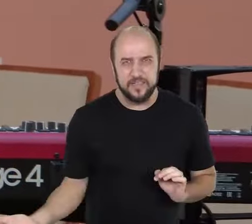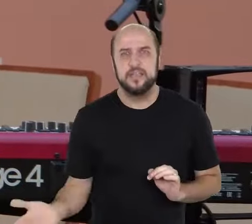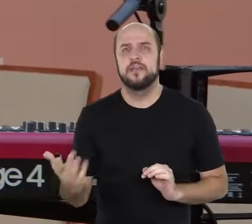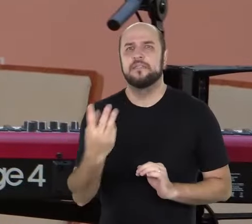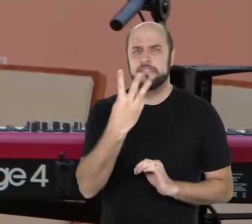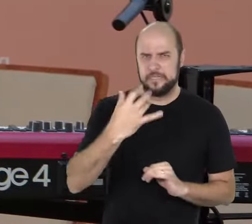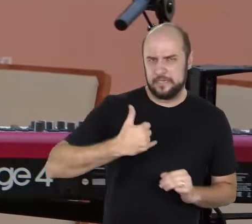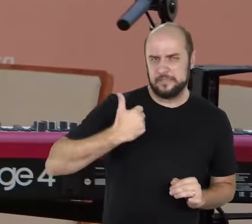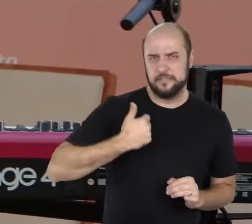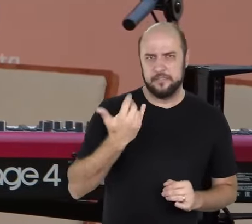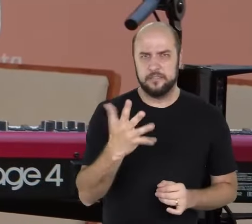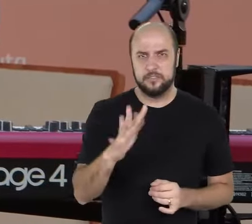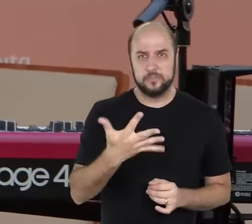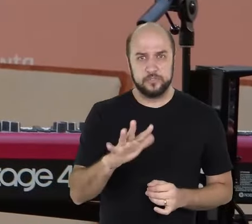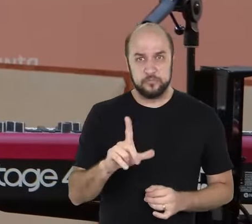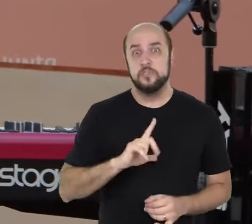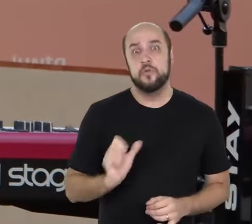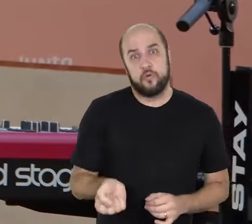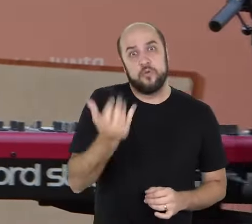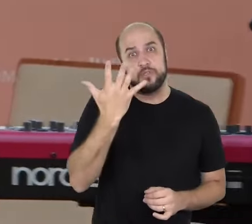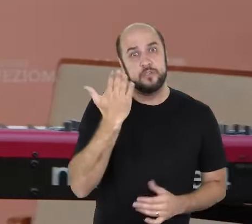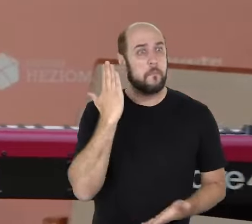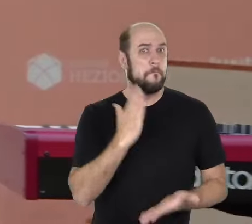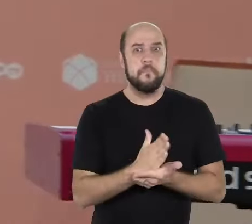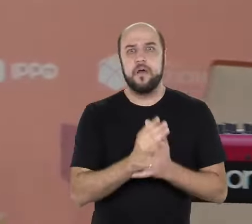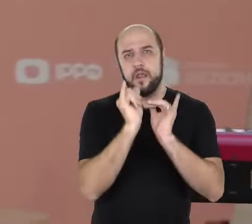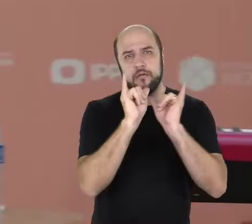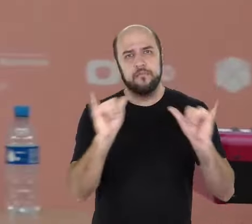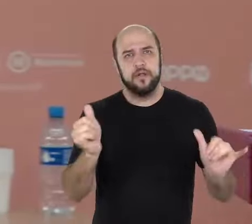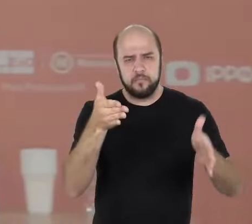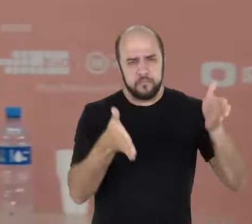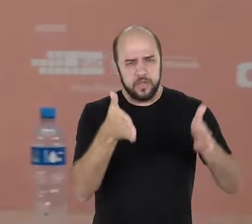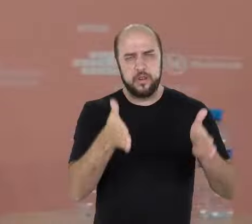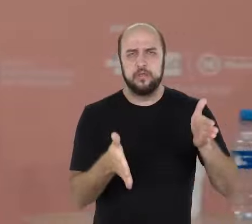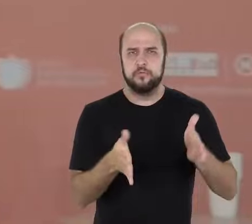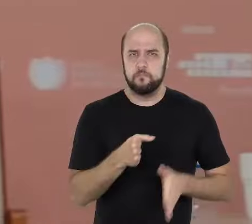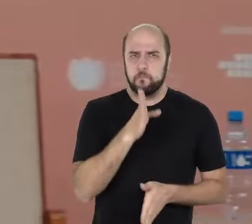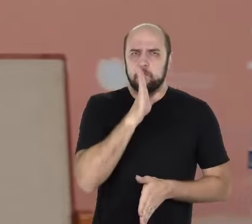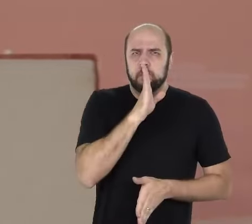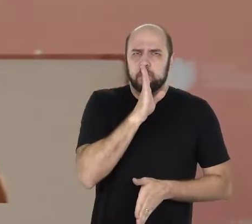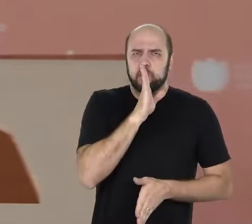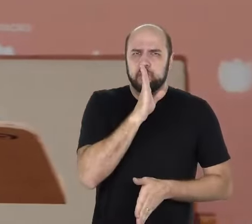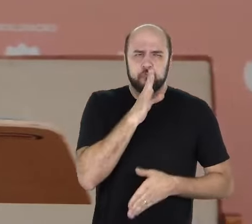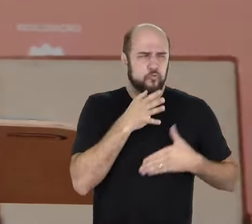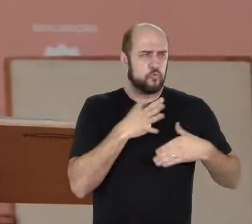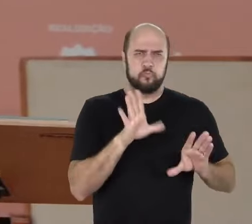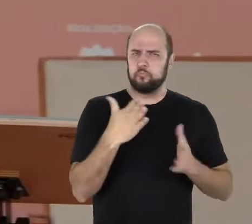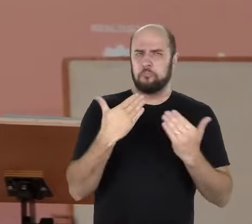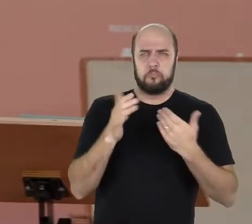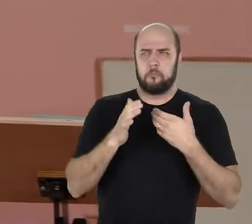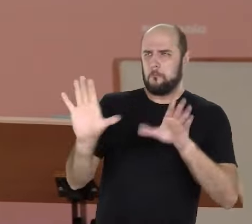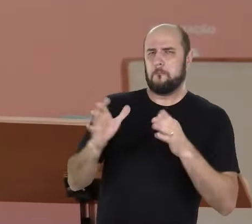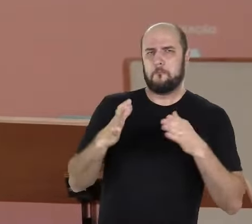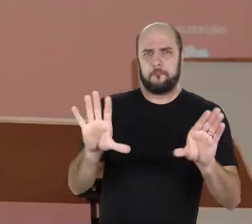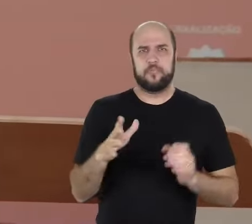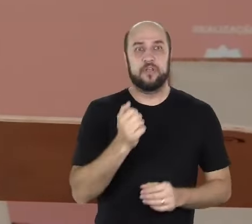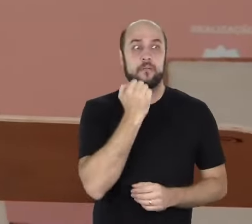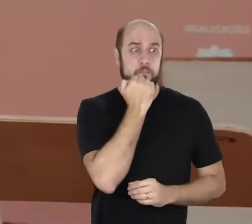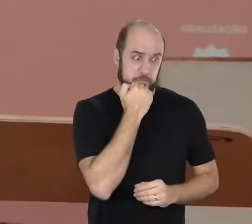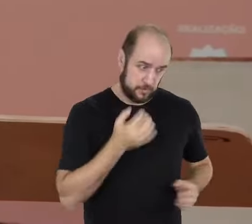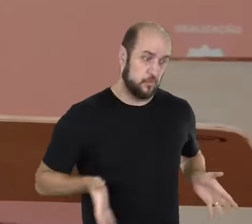os meus 3 anos mais ou menos, eu tive isso. Eu parei de falar durante um tempo. Eu fiquei introvertida, não queria interagir com ninguém. E minha mãe